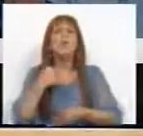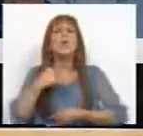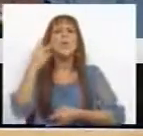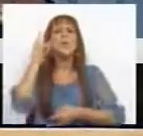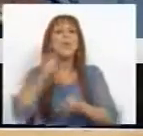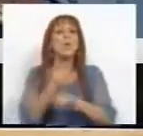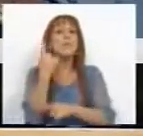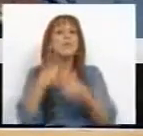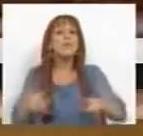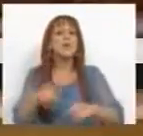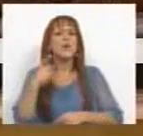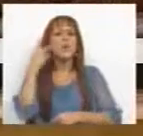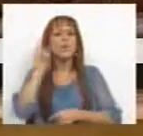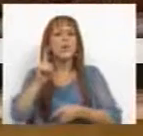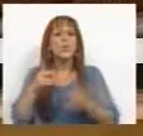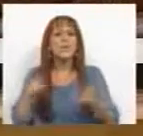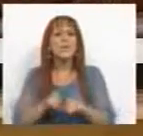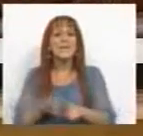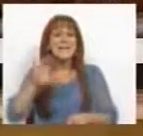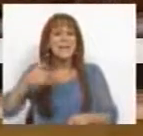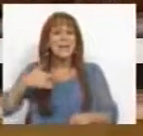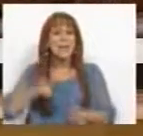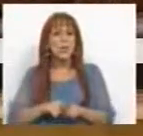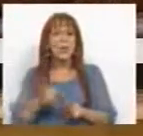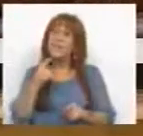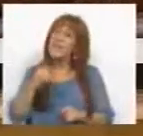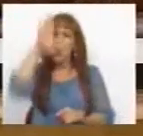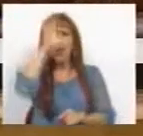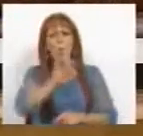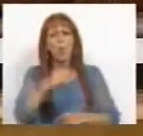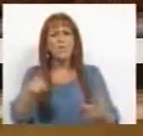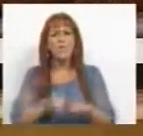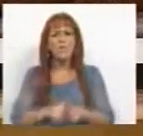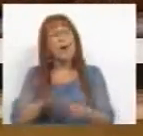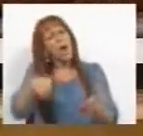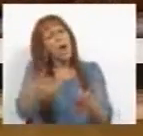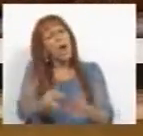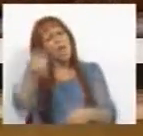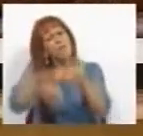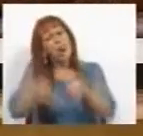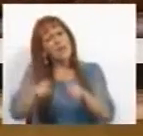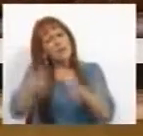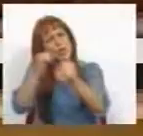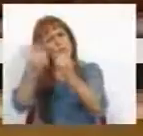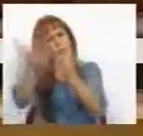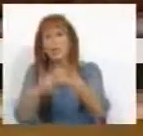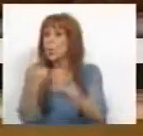que eu vi foi uma coisa diferente. O que eu vi foi o CDS recomendar ao Governo que propusesse a votação dos